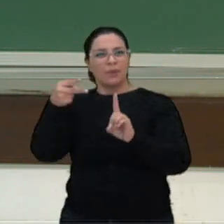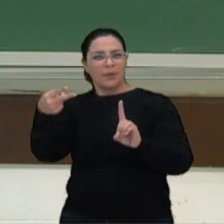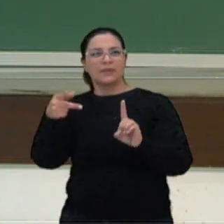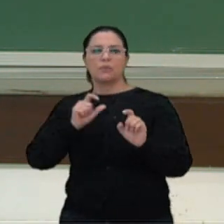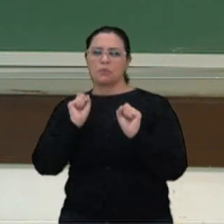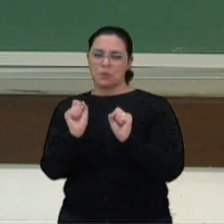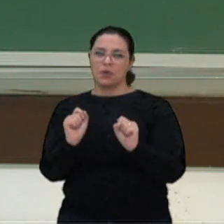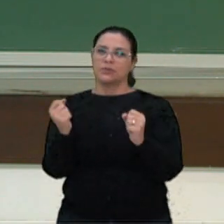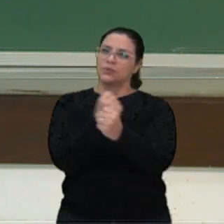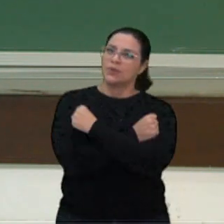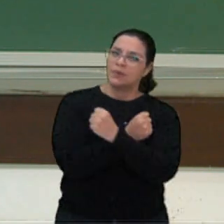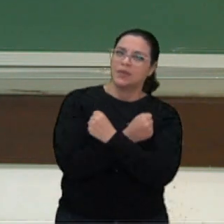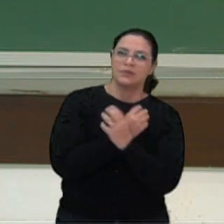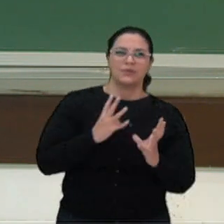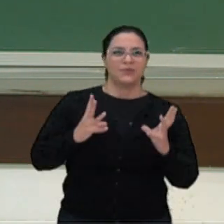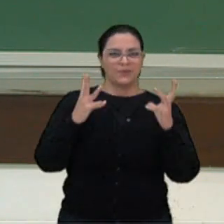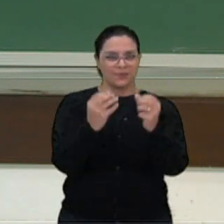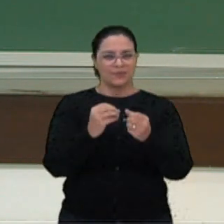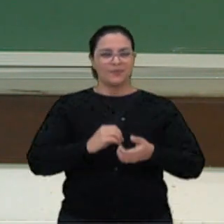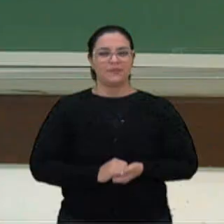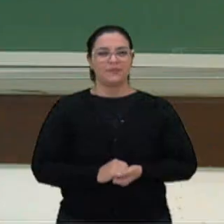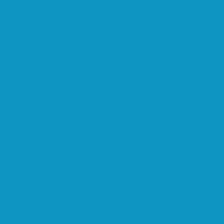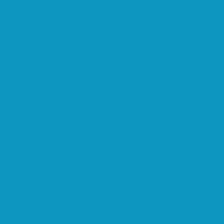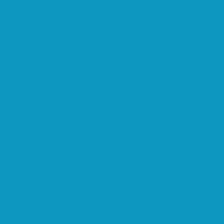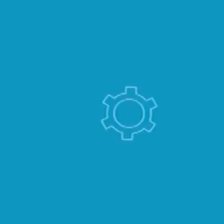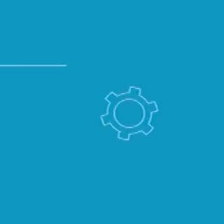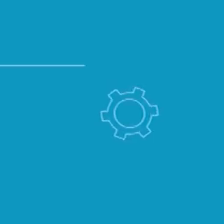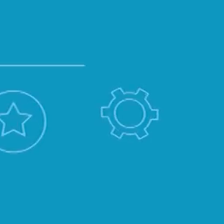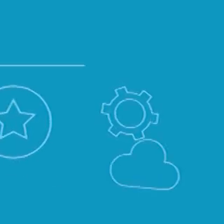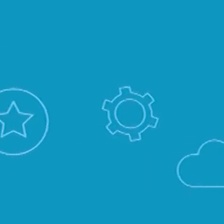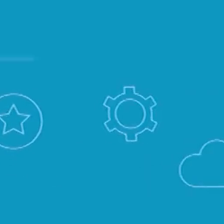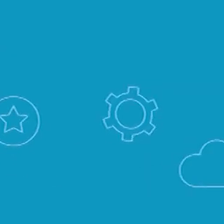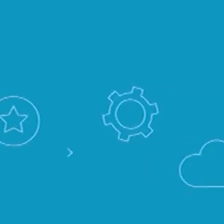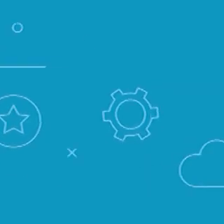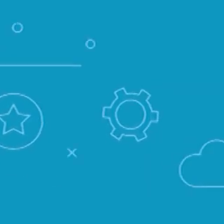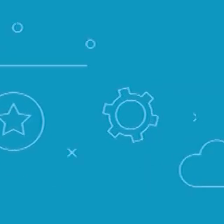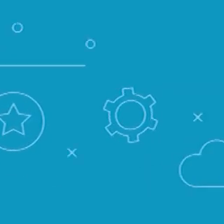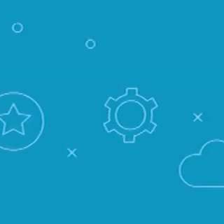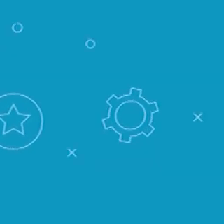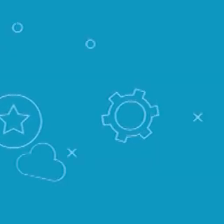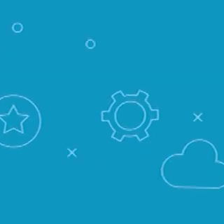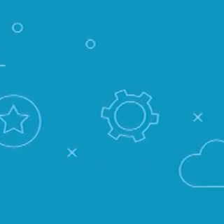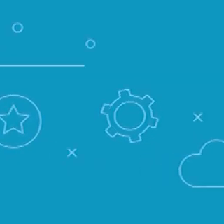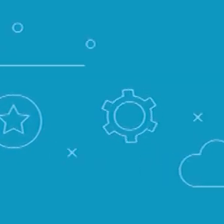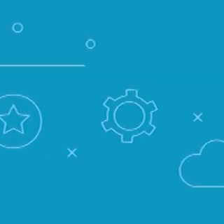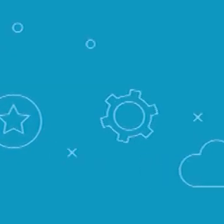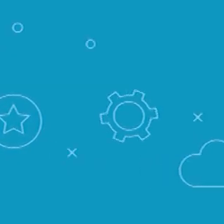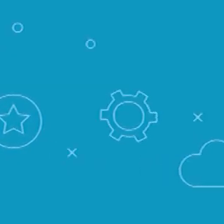aplicativo. Um abraço a todos.